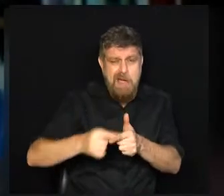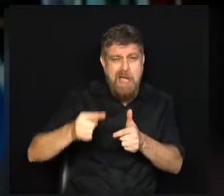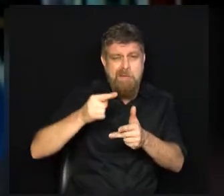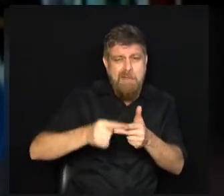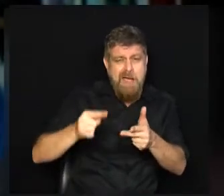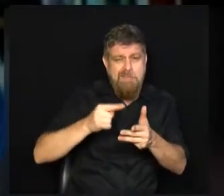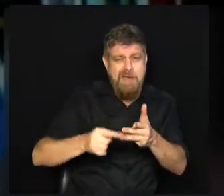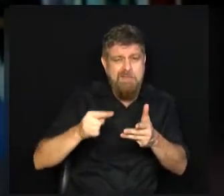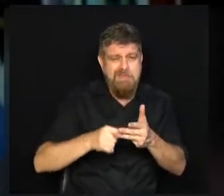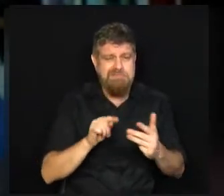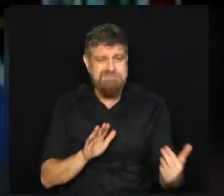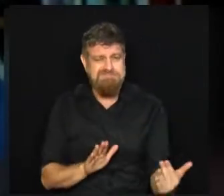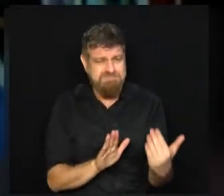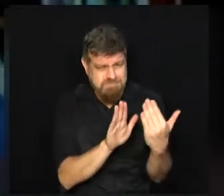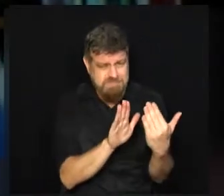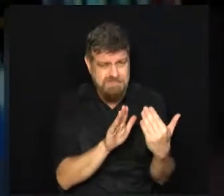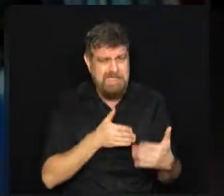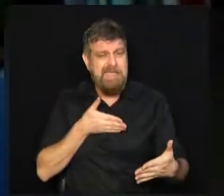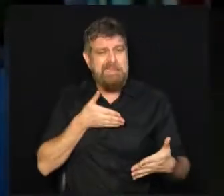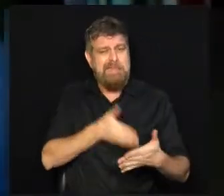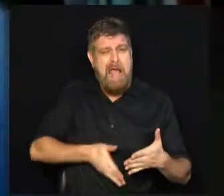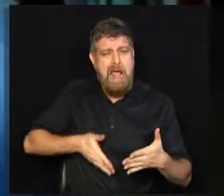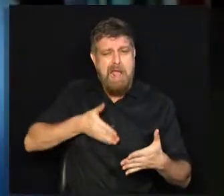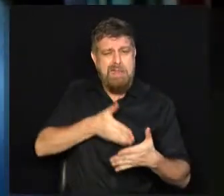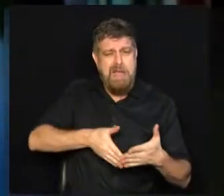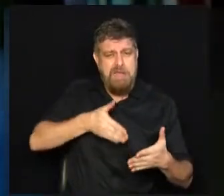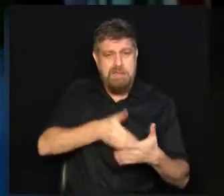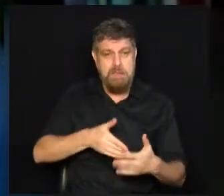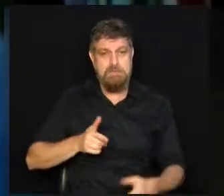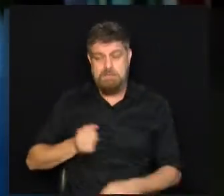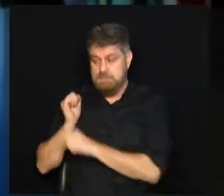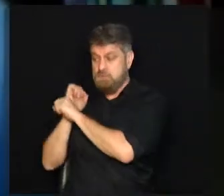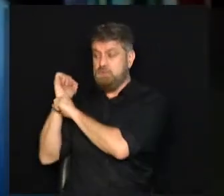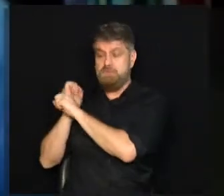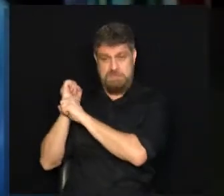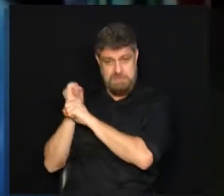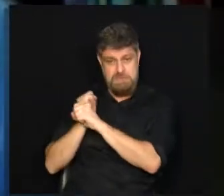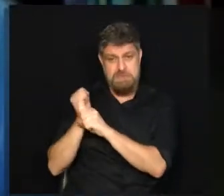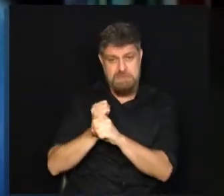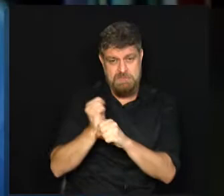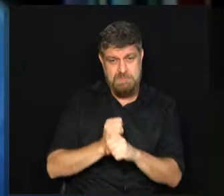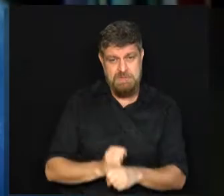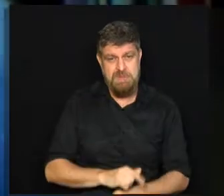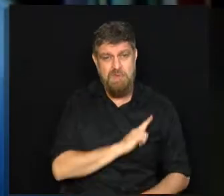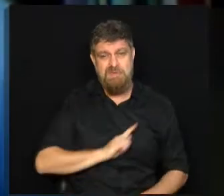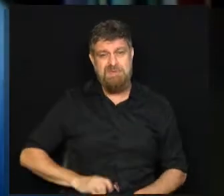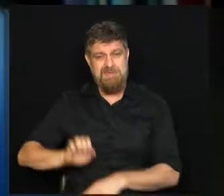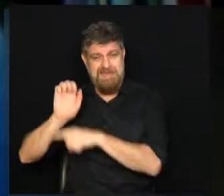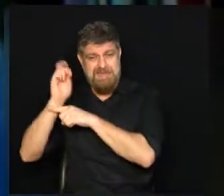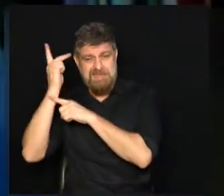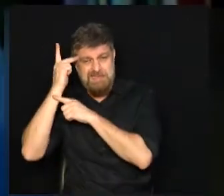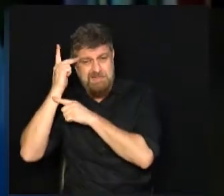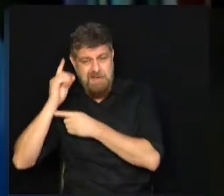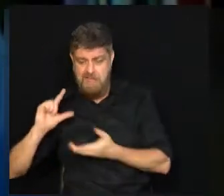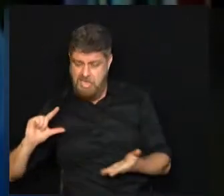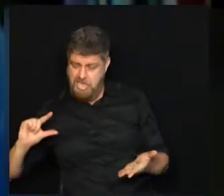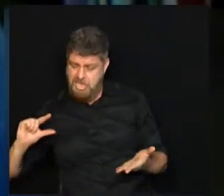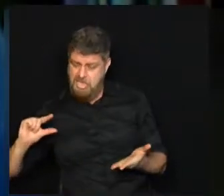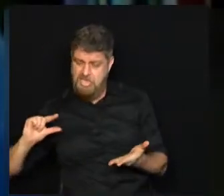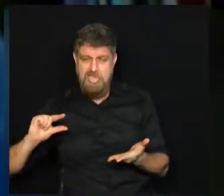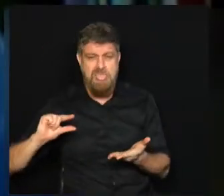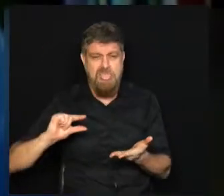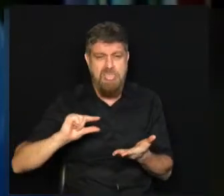as afetam e as limitam. Nos últimos anos, o Estado tem investido cada vez menos nesse